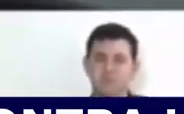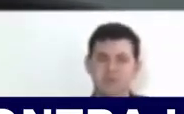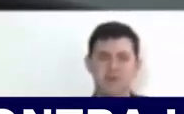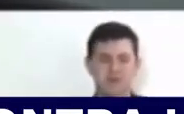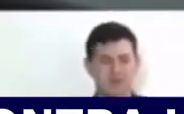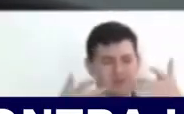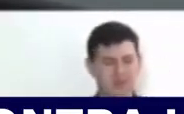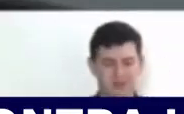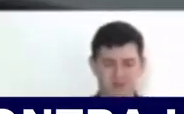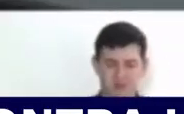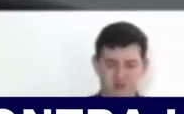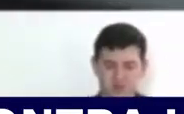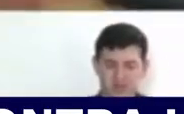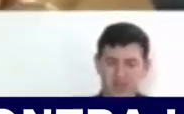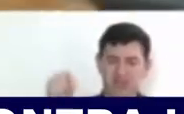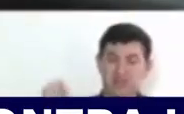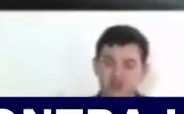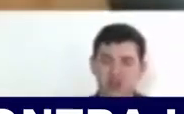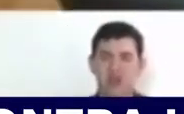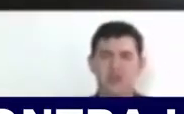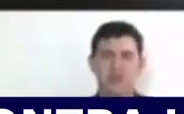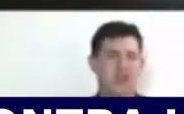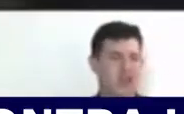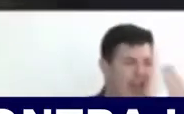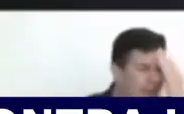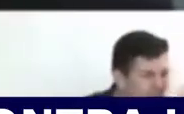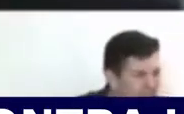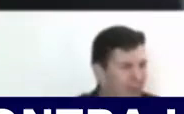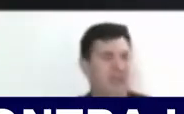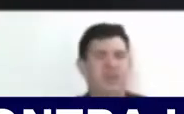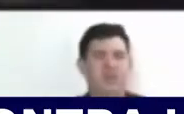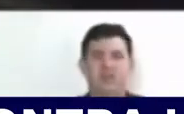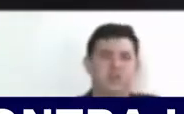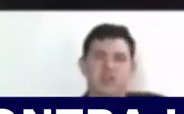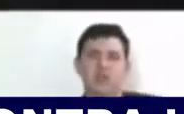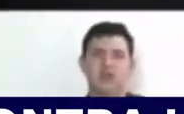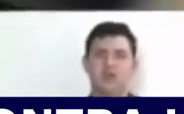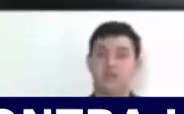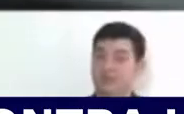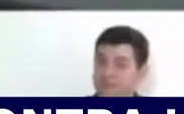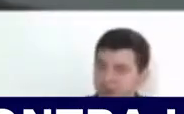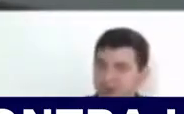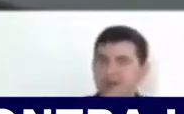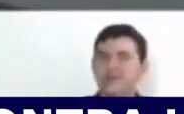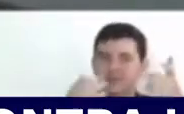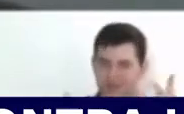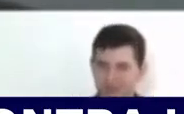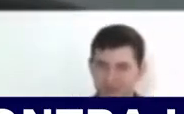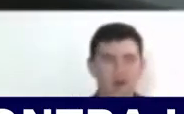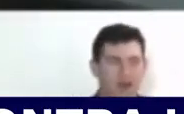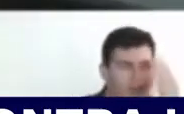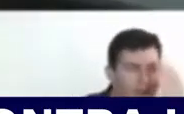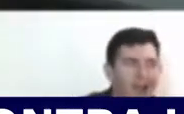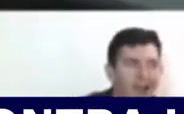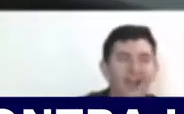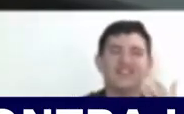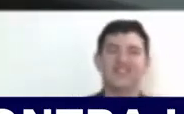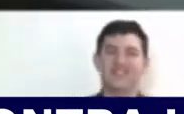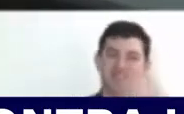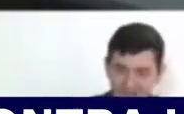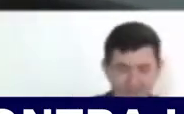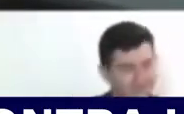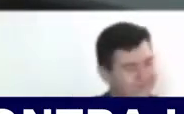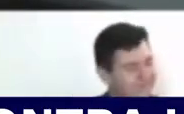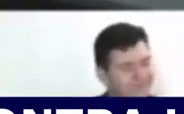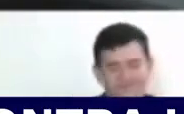falando de coisa de hacker. Mas devo reconhecer que os hackers ajudaram a compreender todo esse fenômeno que lá está. E não tem como mais